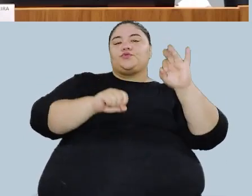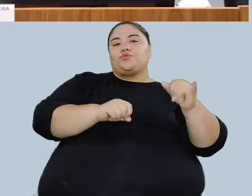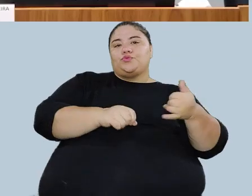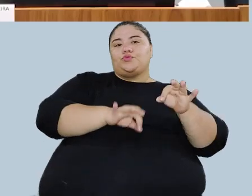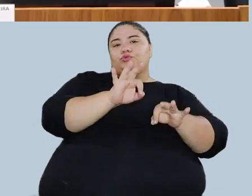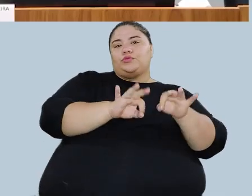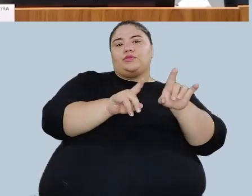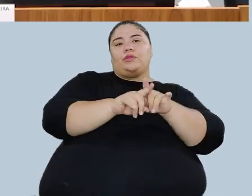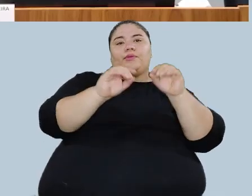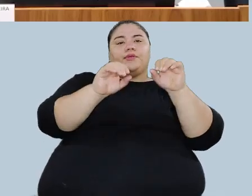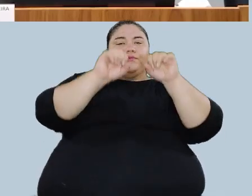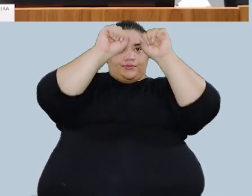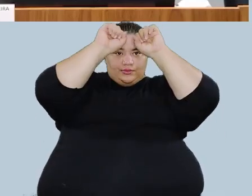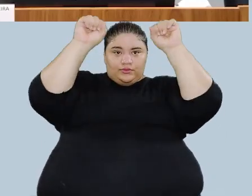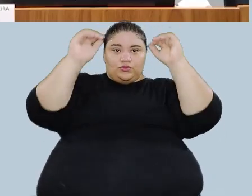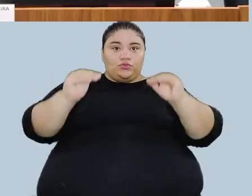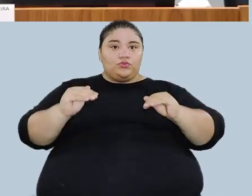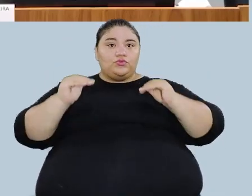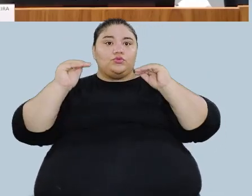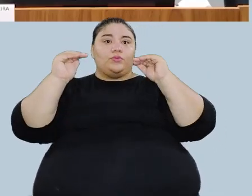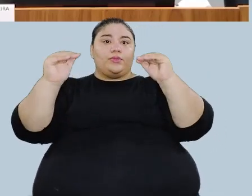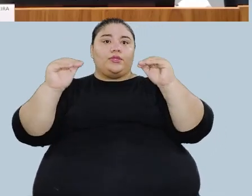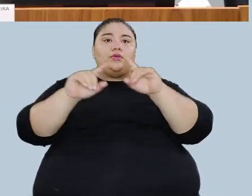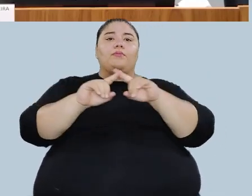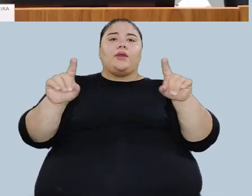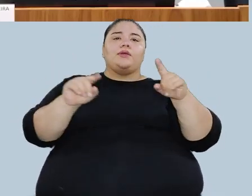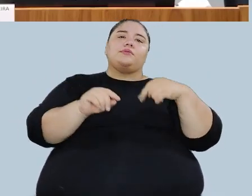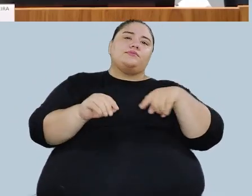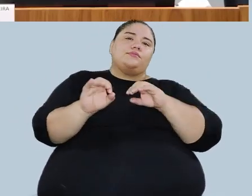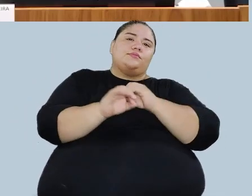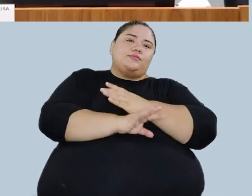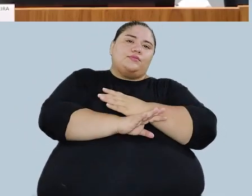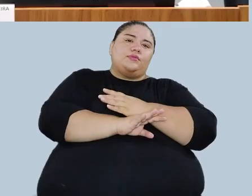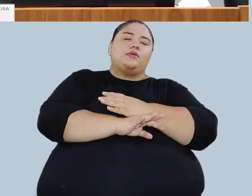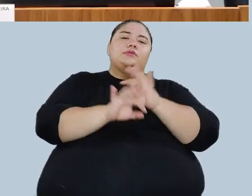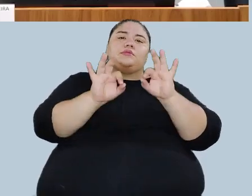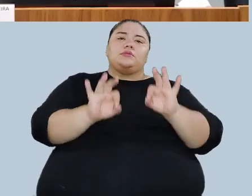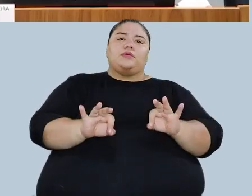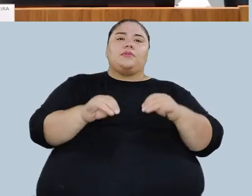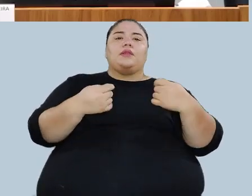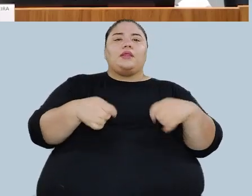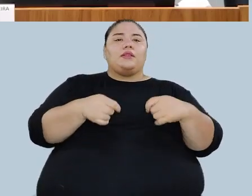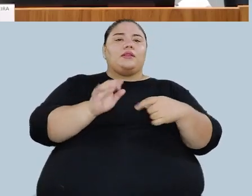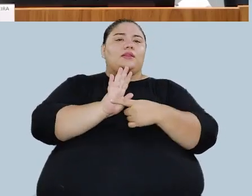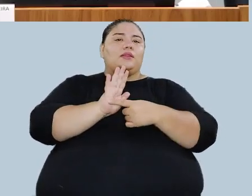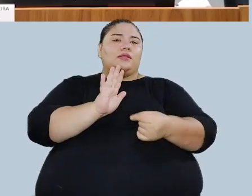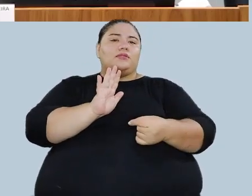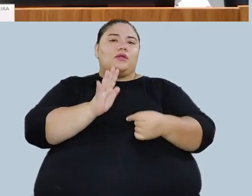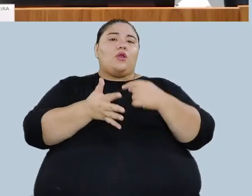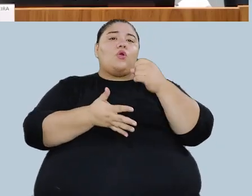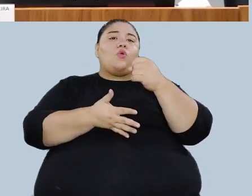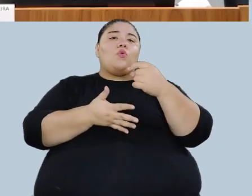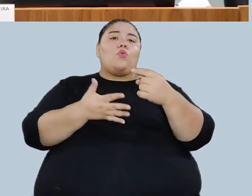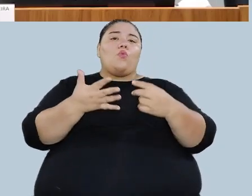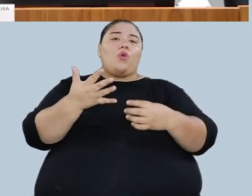incidindo ou não, os tribunais superiores, mas era certamente necessário que se fizesse, digamos, destacar quais eram